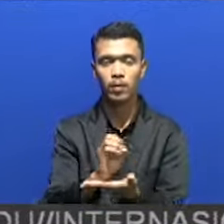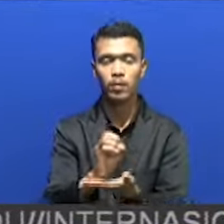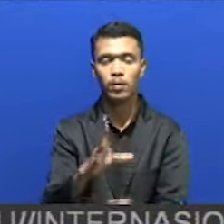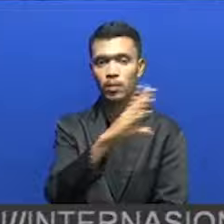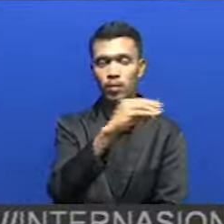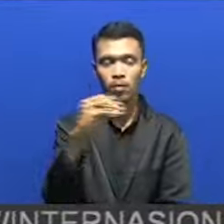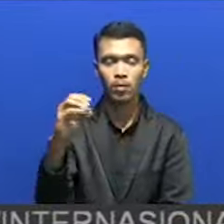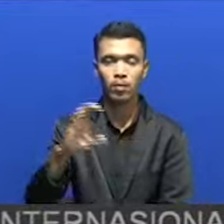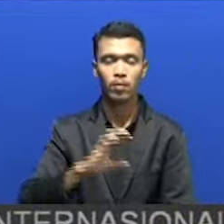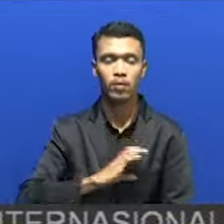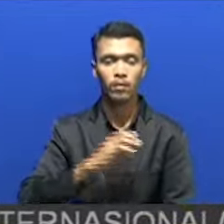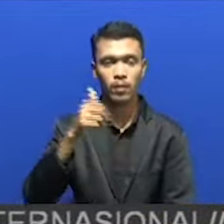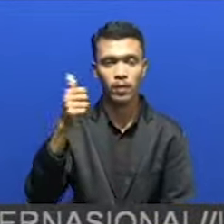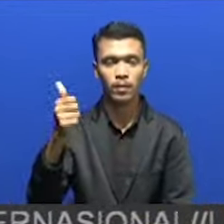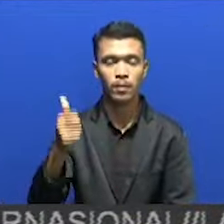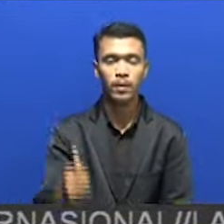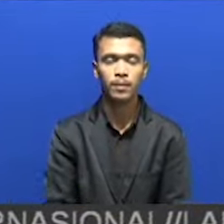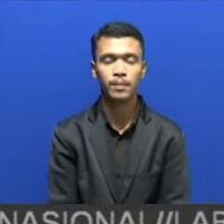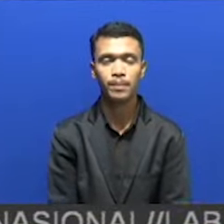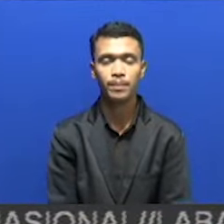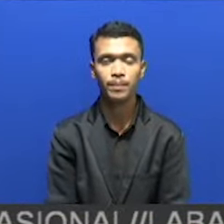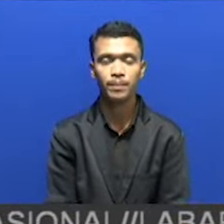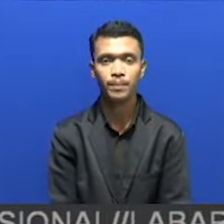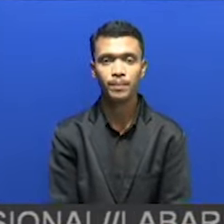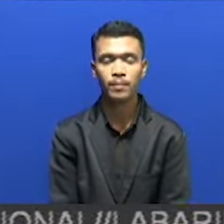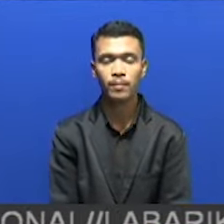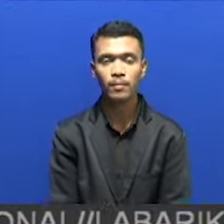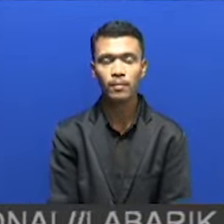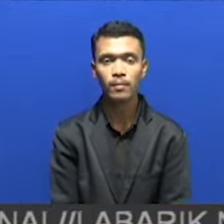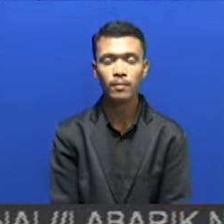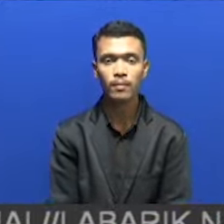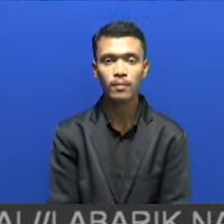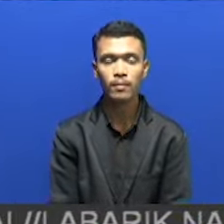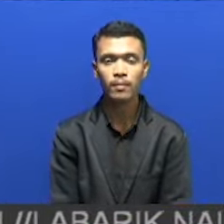Covalima. Husi Fronteira Bobonaro, Humberto dos Santos, RTTL.